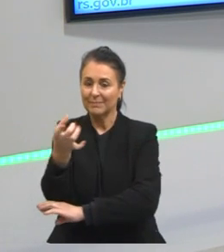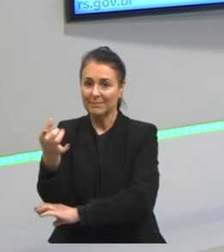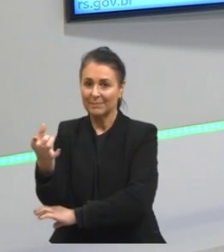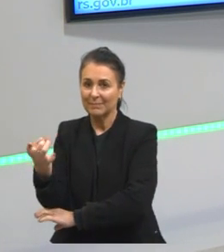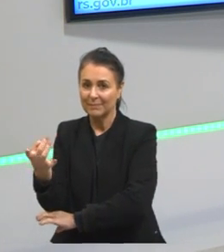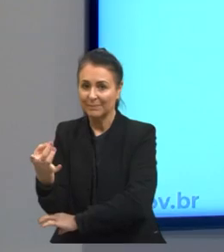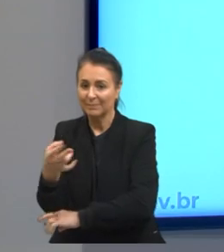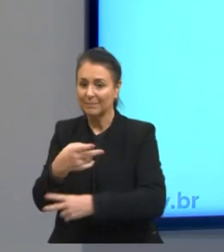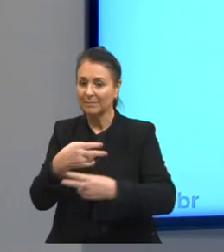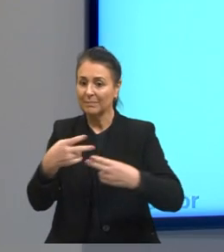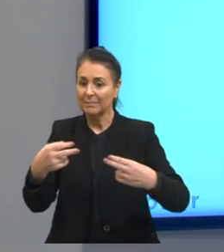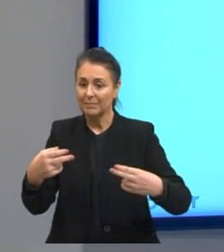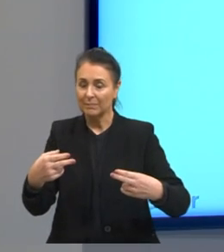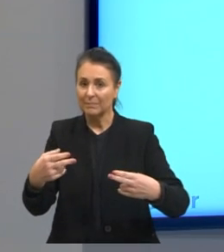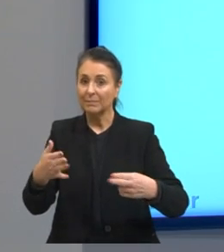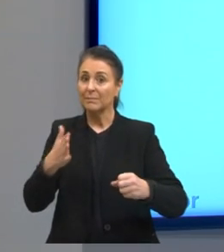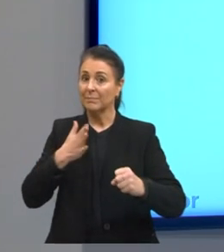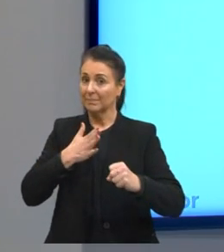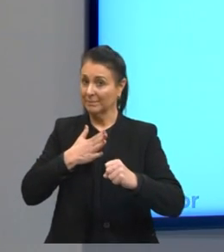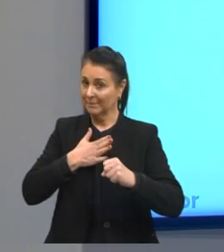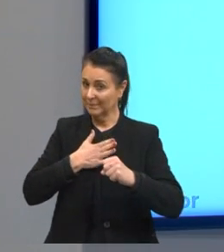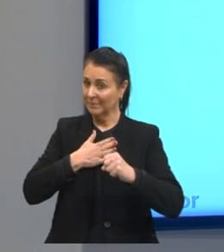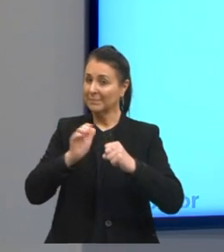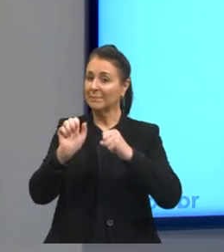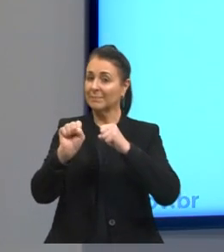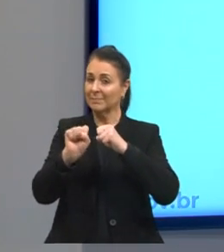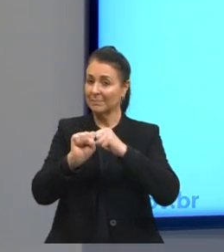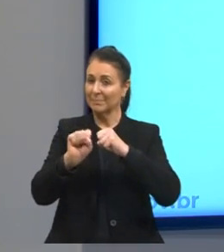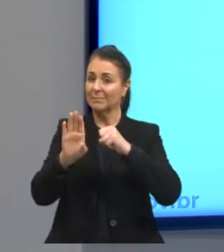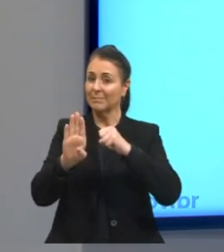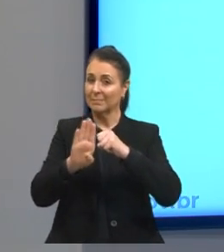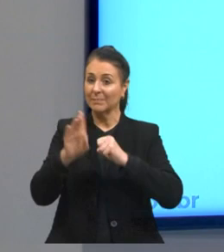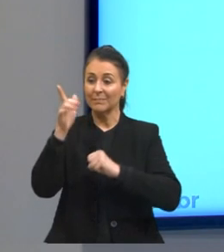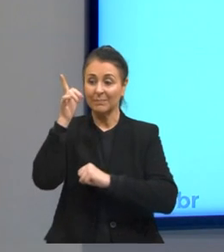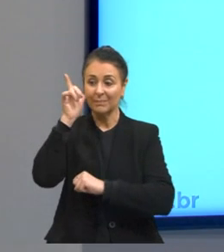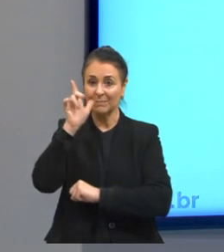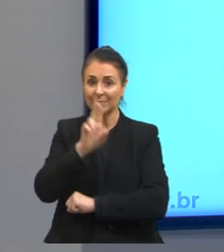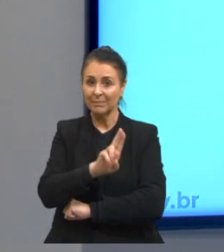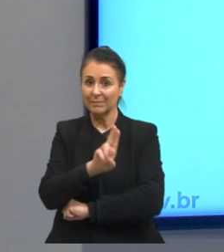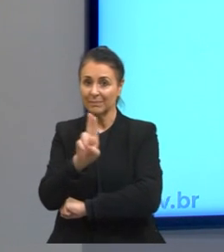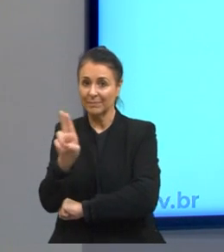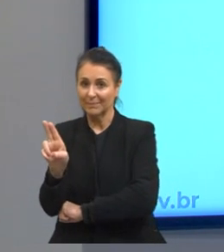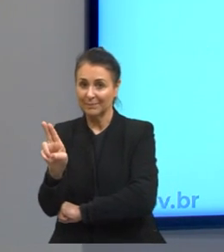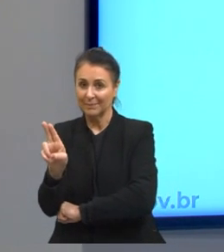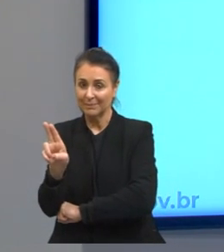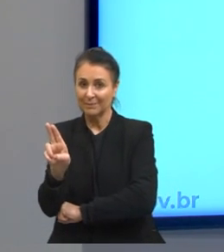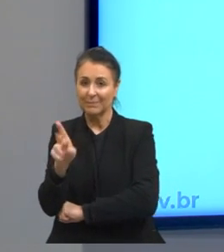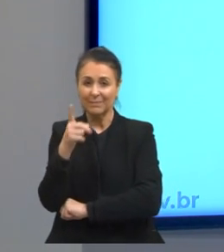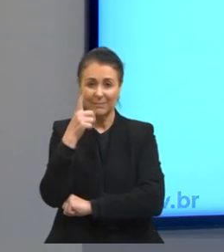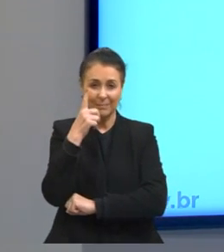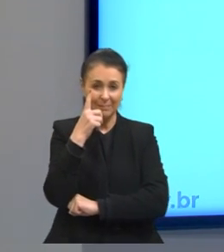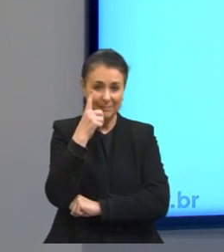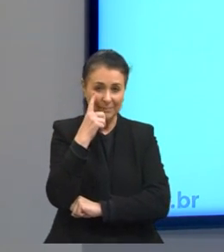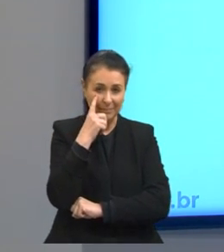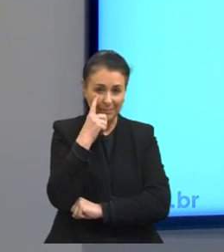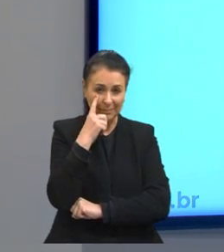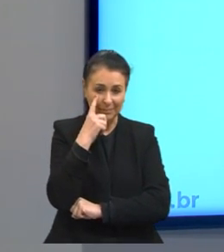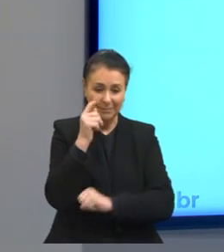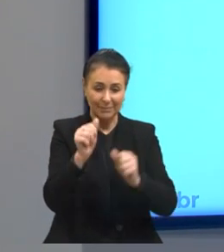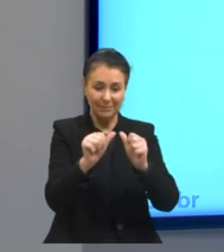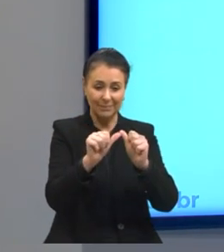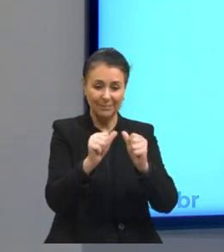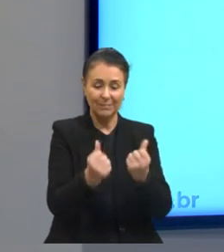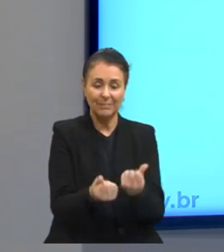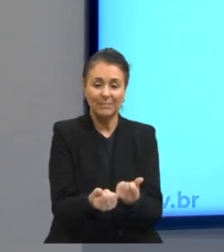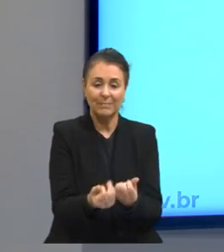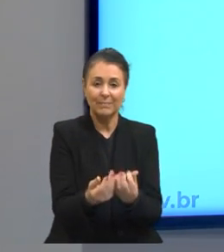seres que os meus substantivos nomearam. Aqui eu botei uma imagem de uma fogueira. Eu